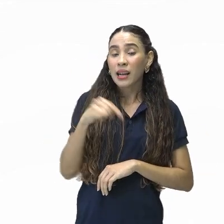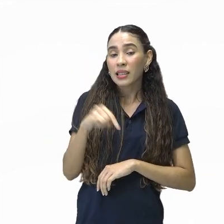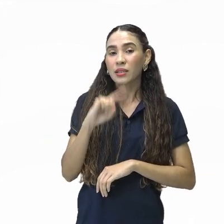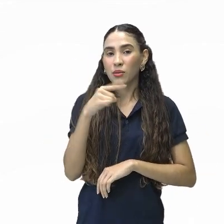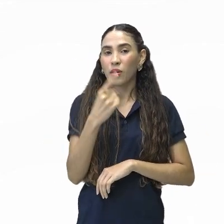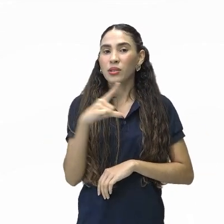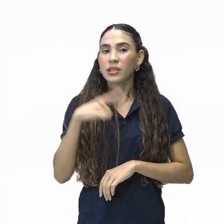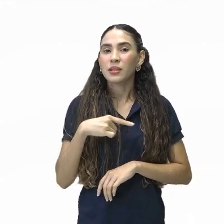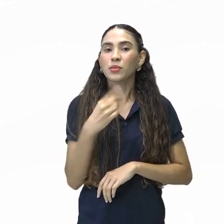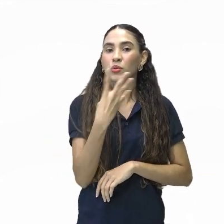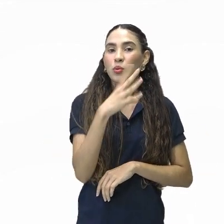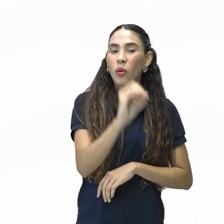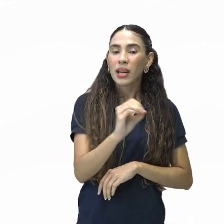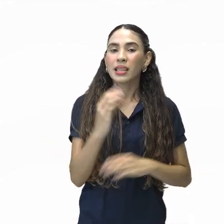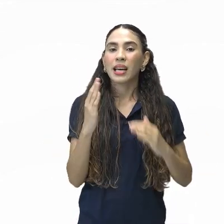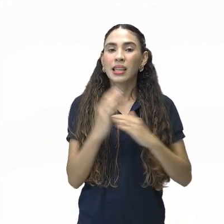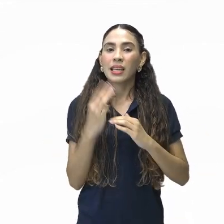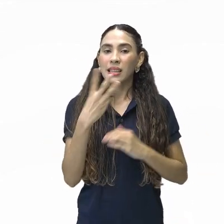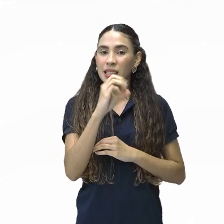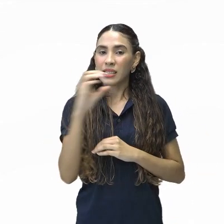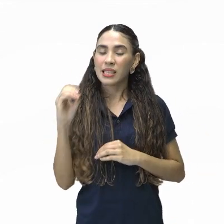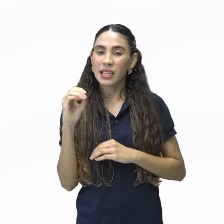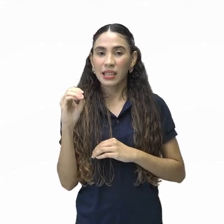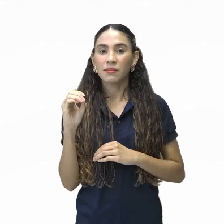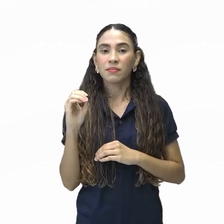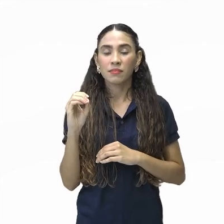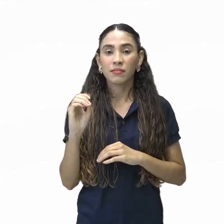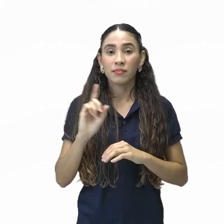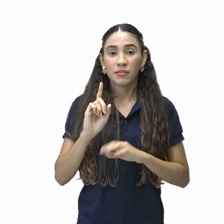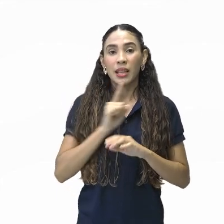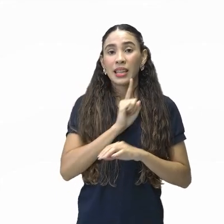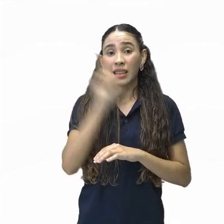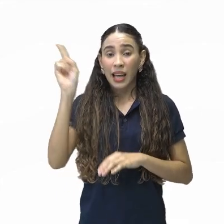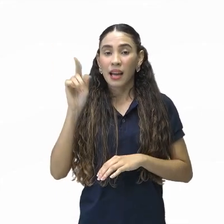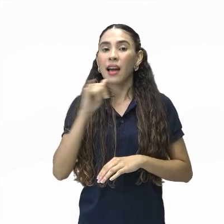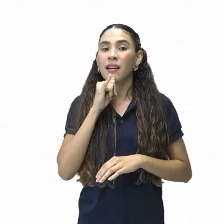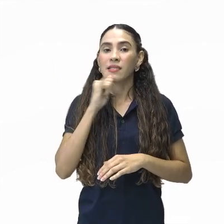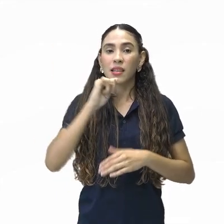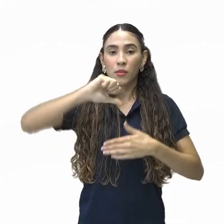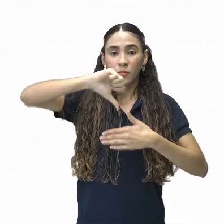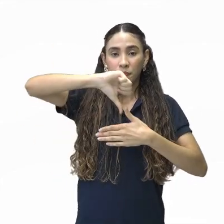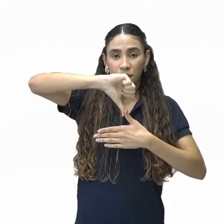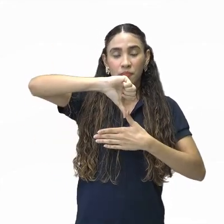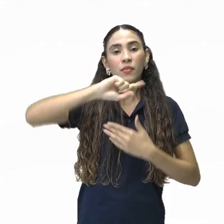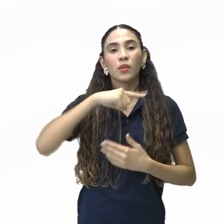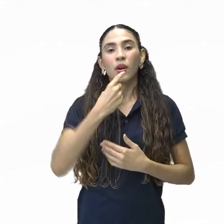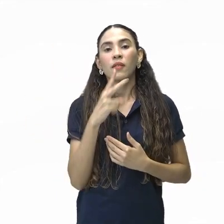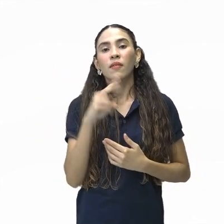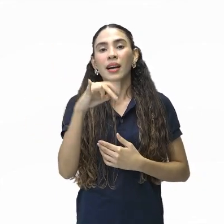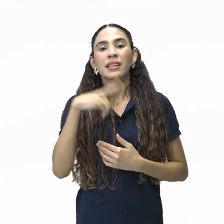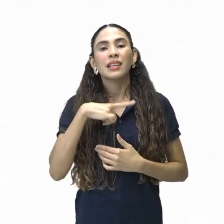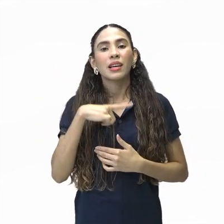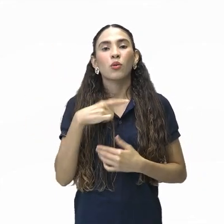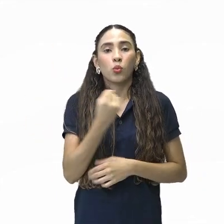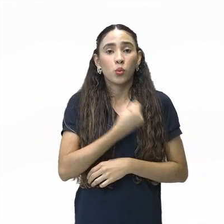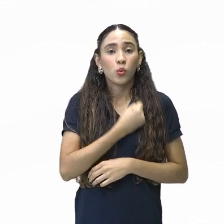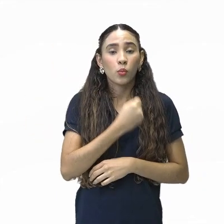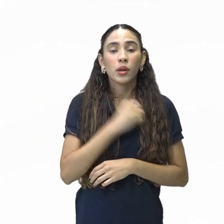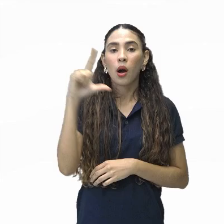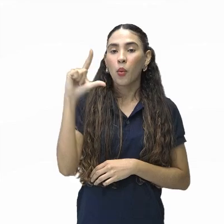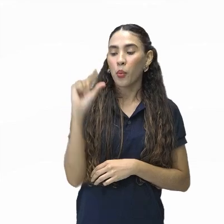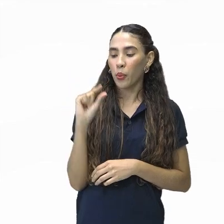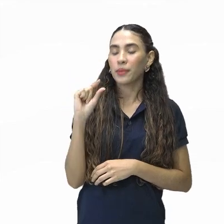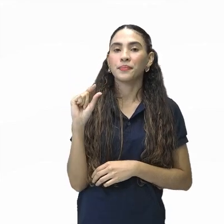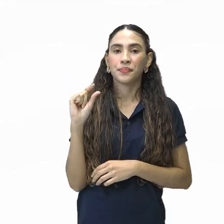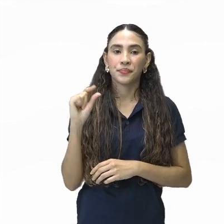temos de 40 a 300 espécies por hectare, na América do Norte, né, a gente vai ter um número um pouco mais